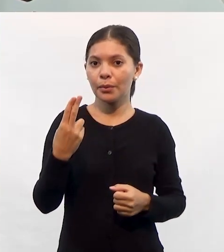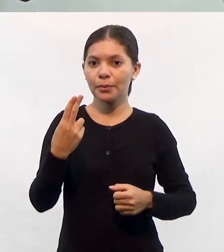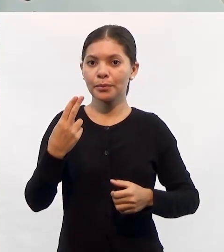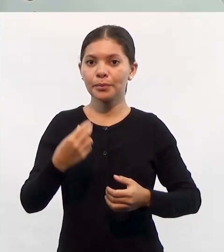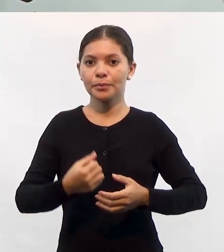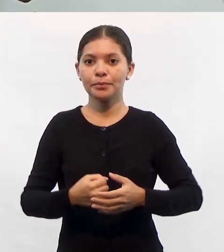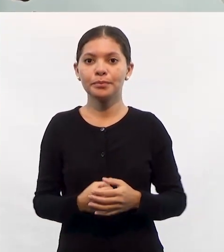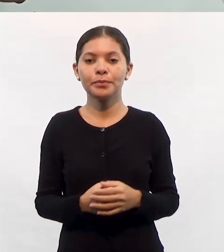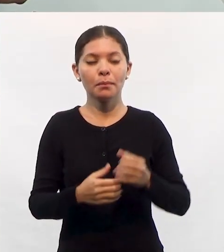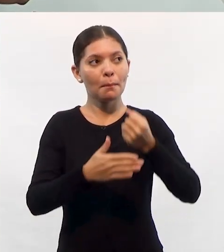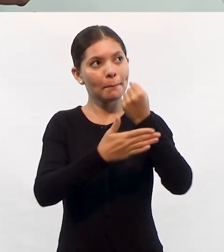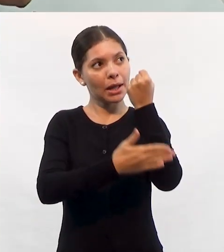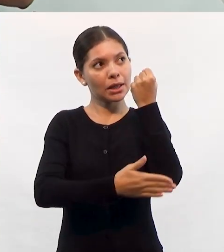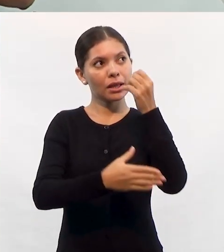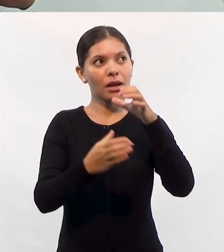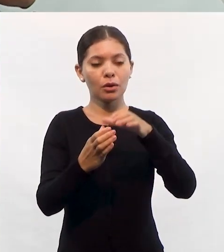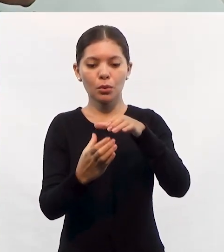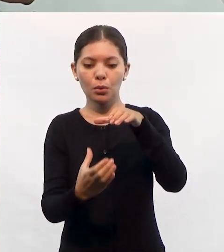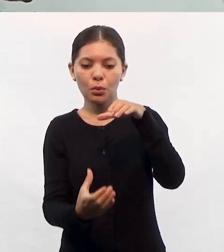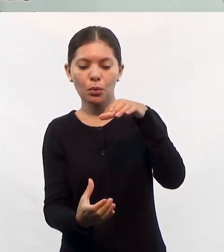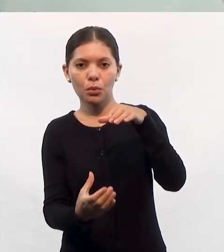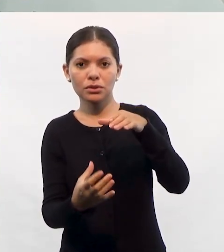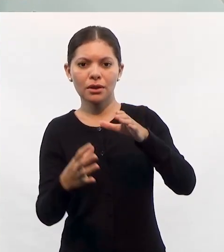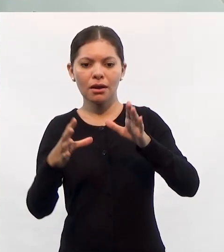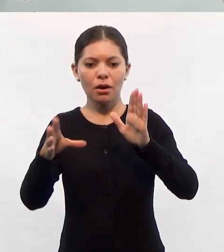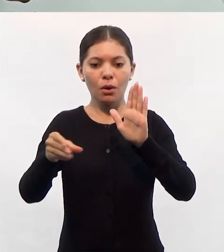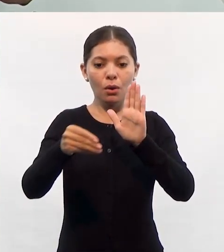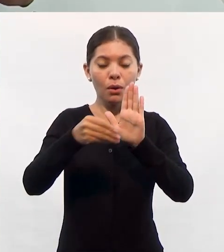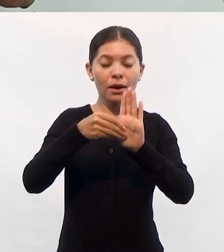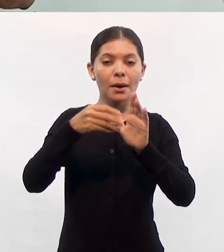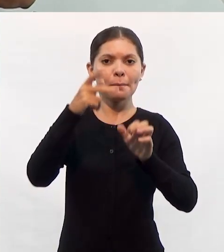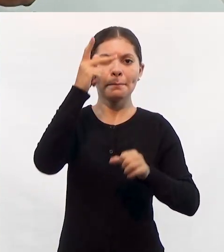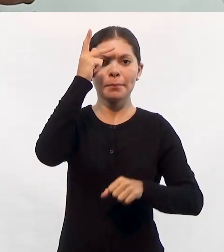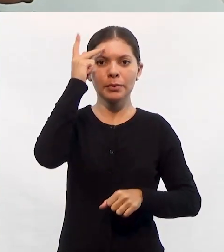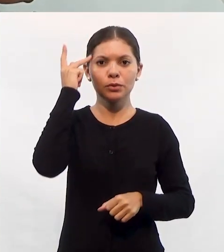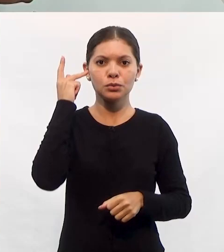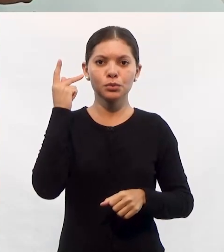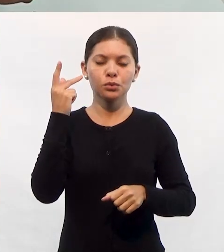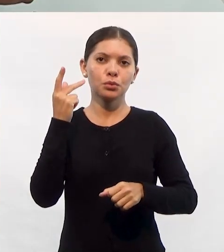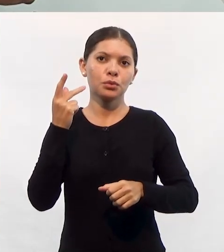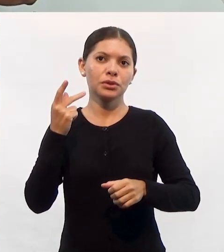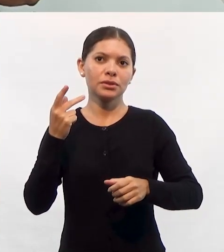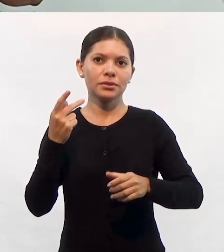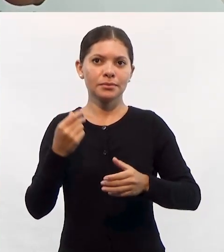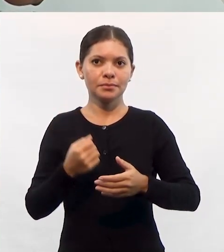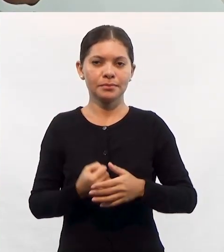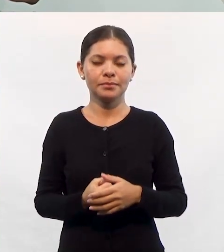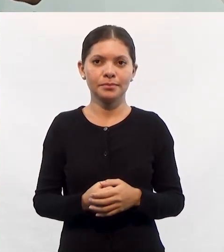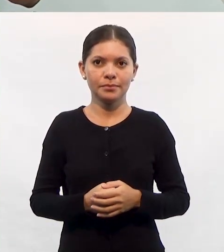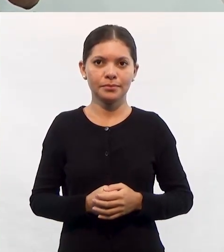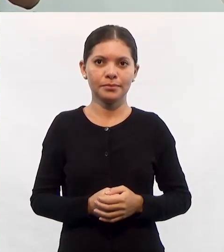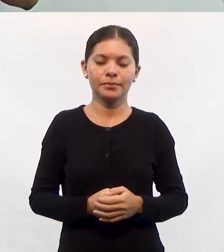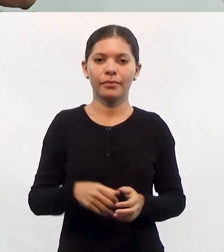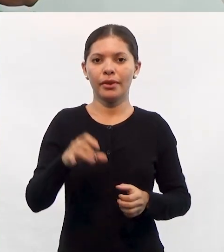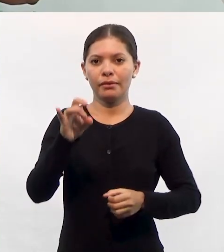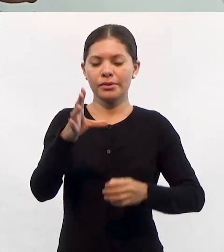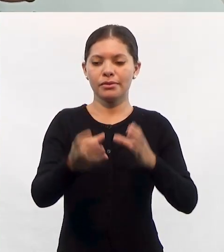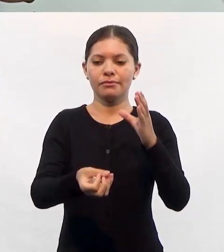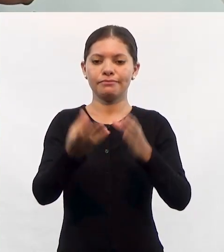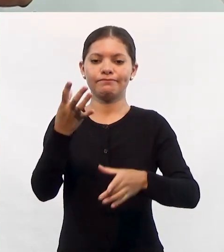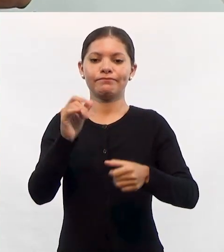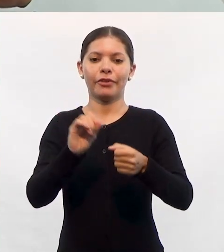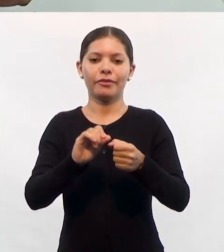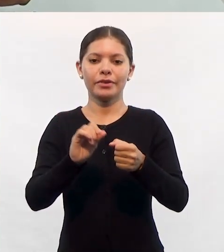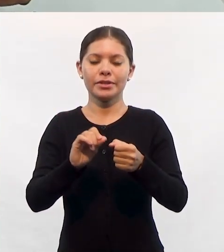uma nós precisamos criar uma maneira mais grossa temos que alocar mais pessoas para fazer essa movimentação Então não é só produzir